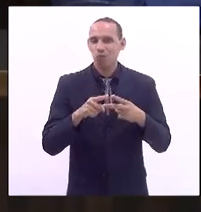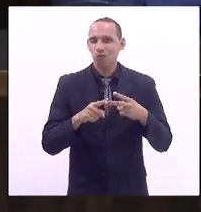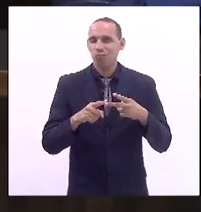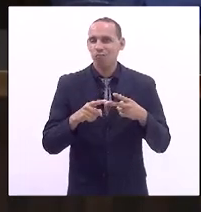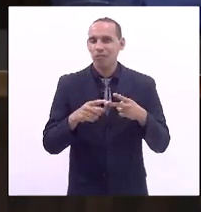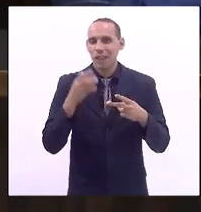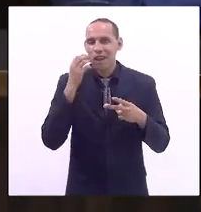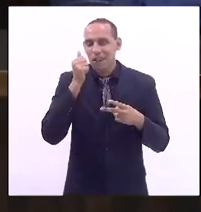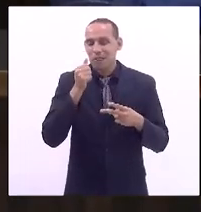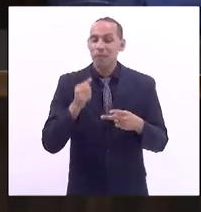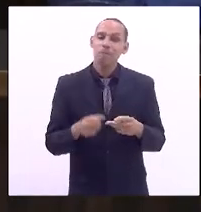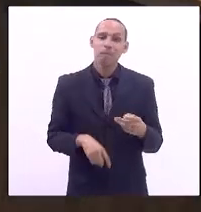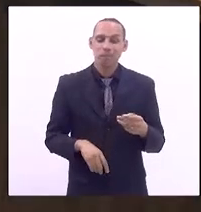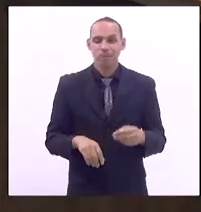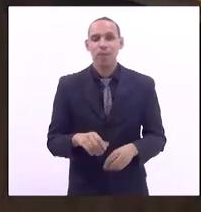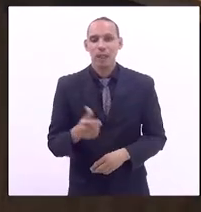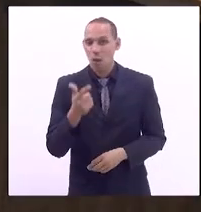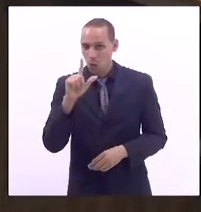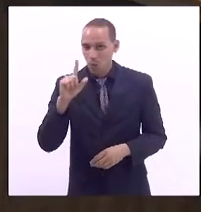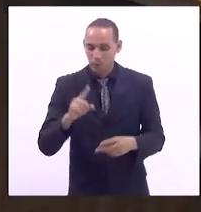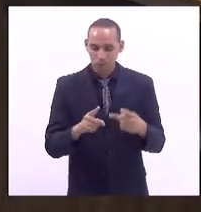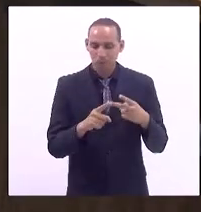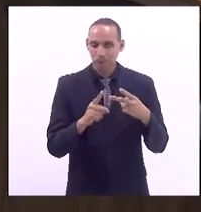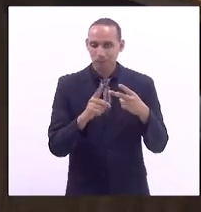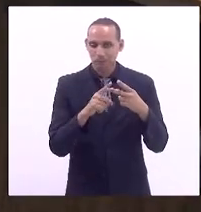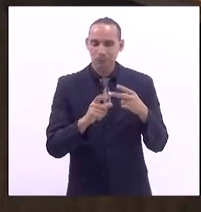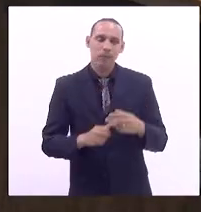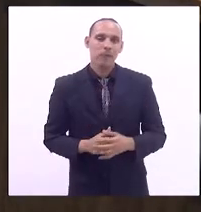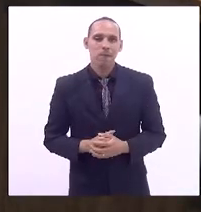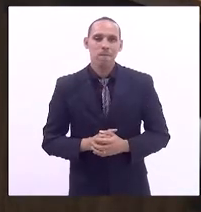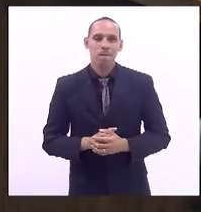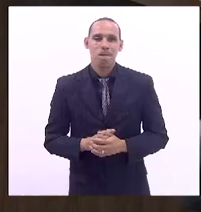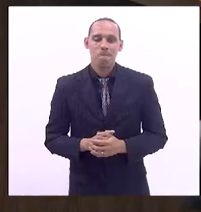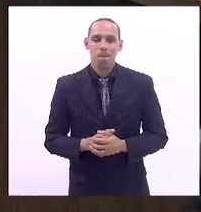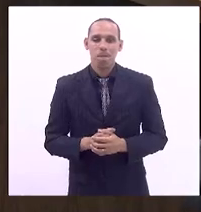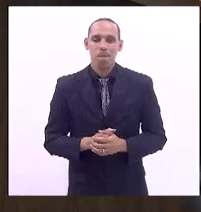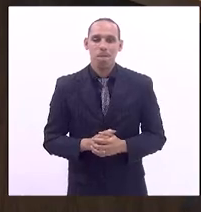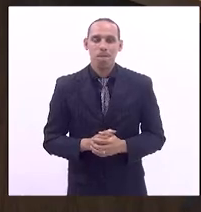partes segundo segundo ano